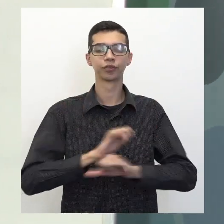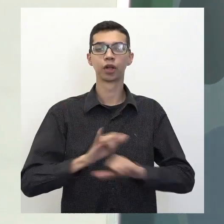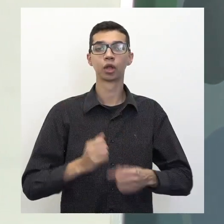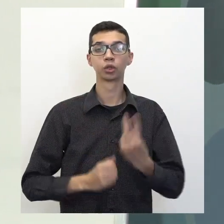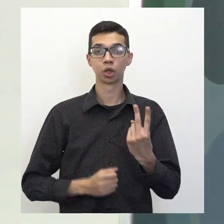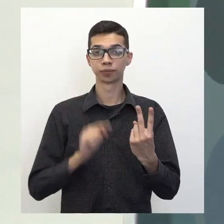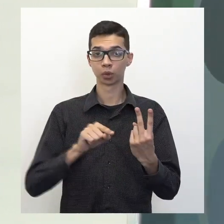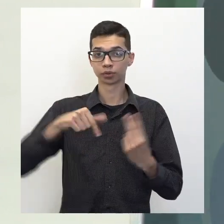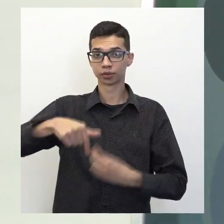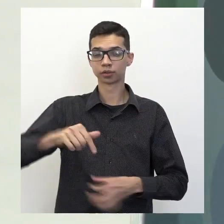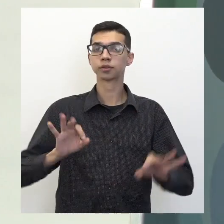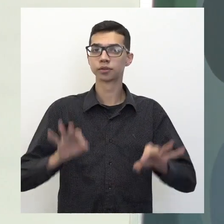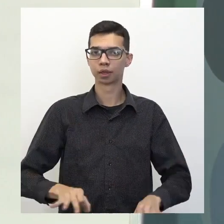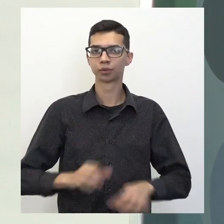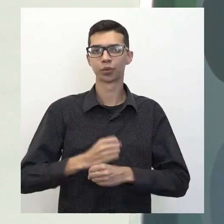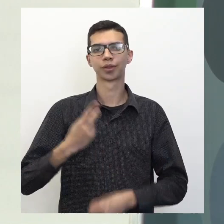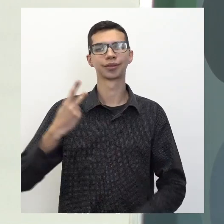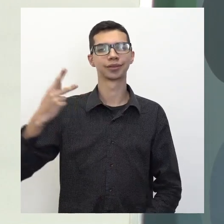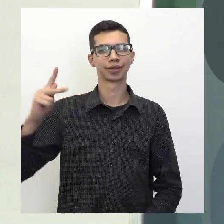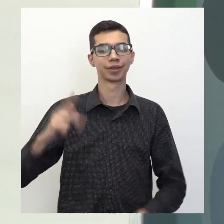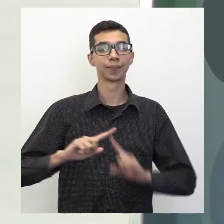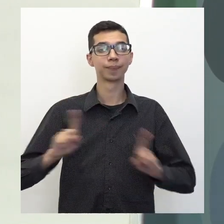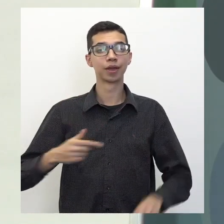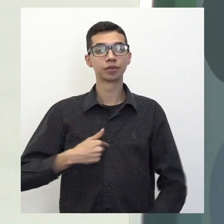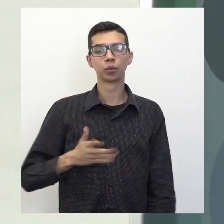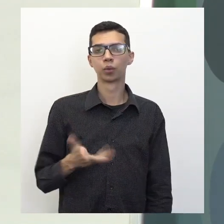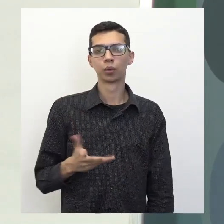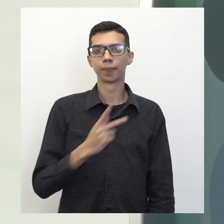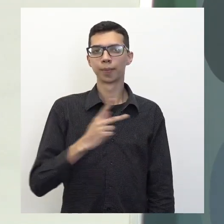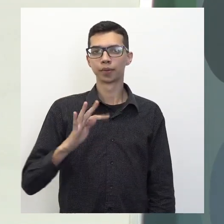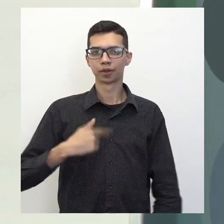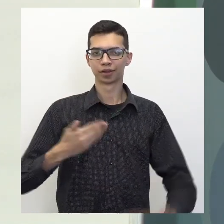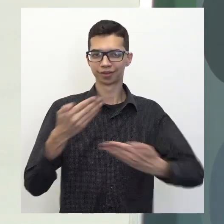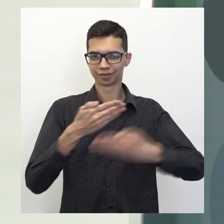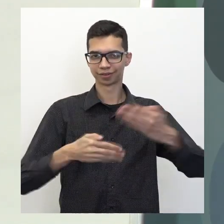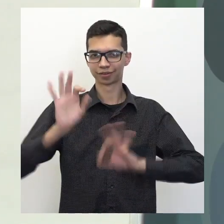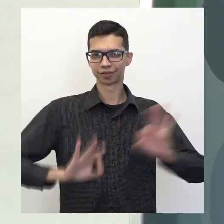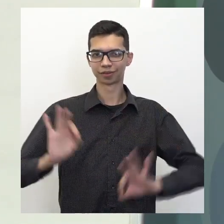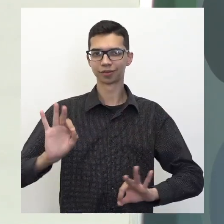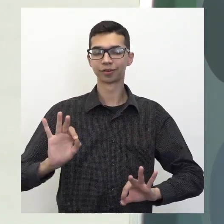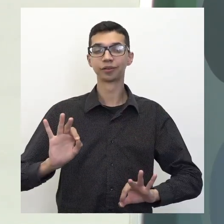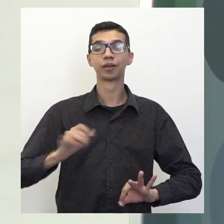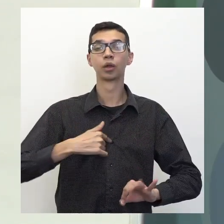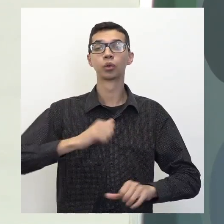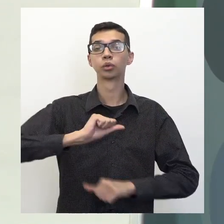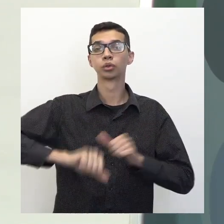correta a conta deles. Eu, na pressa de fazer o PPT, inverti o valor e aqui eu fui na base